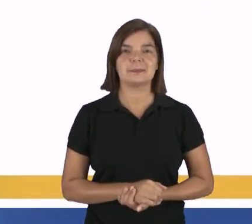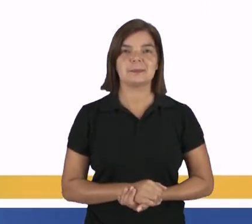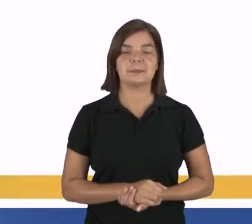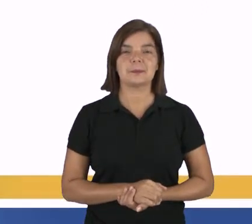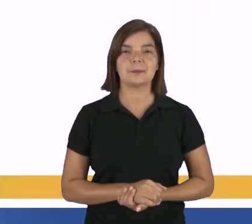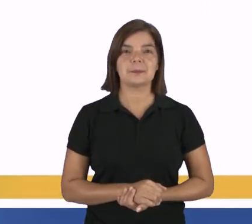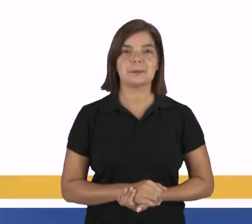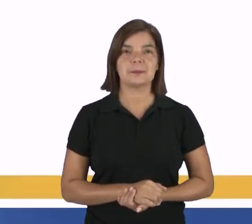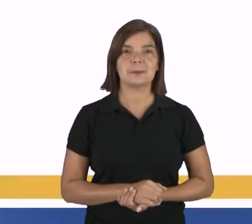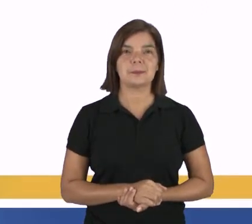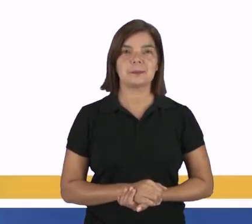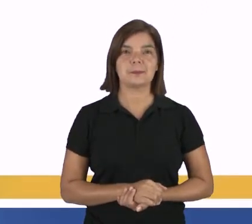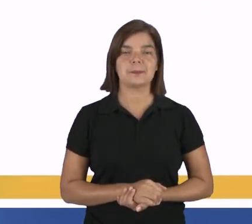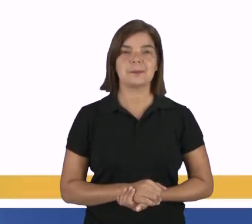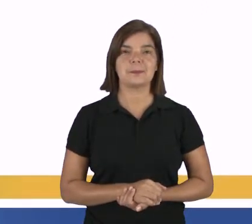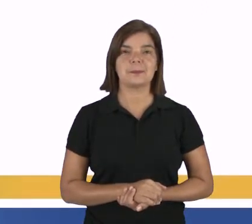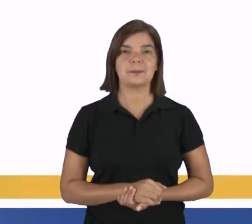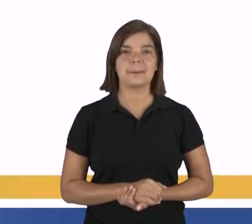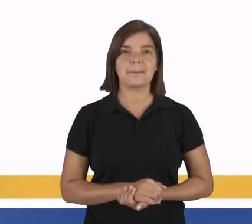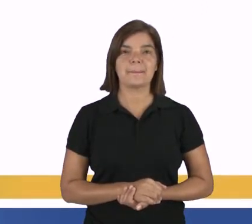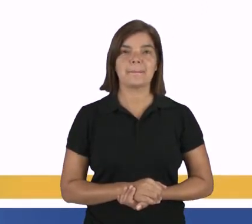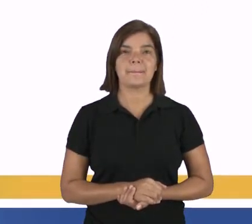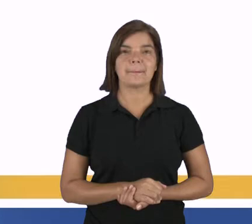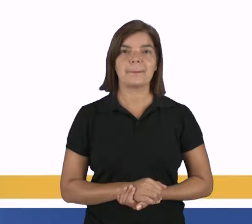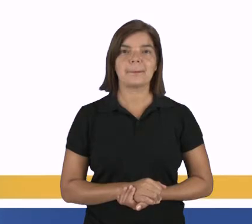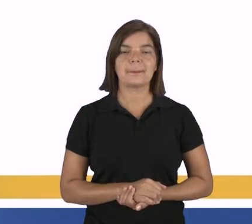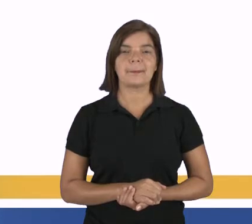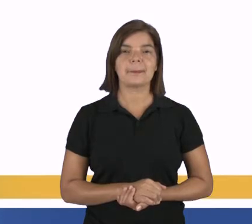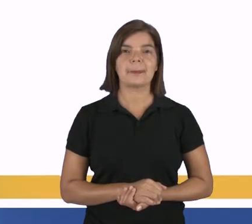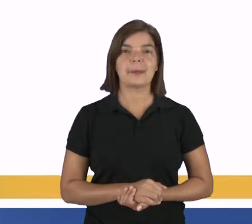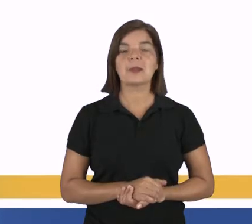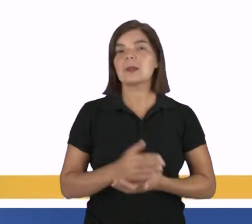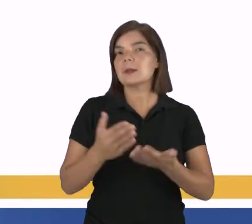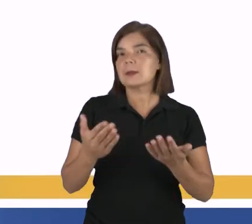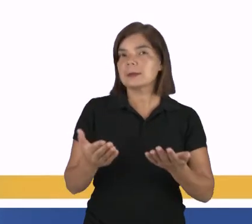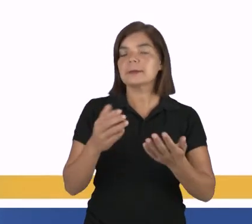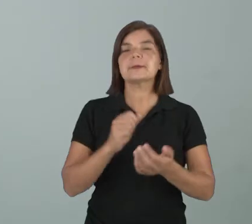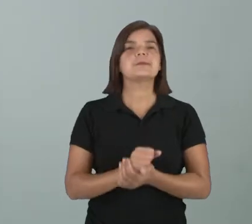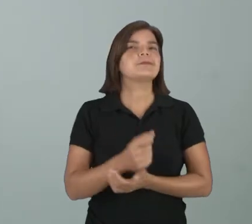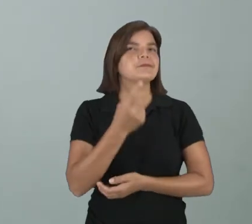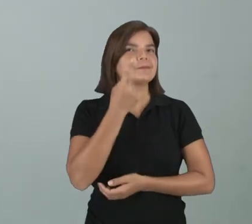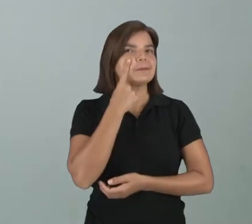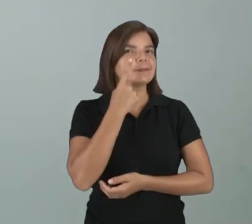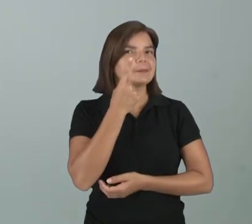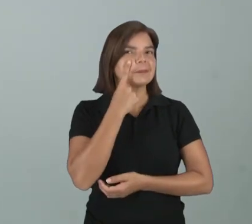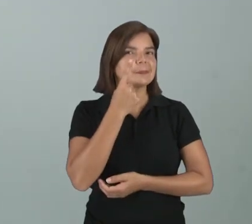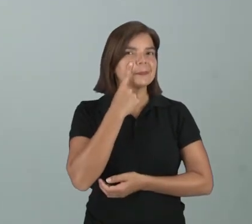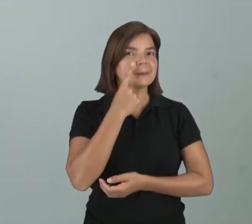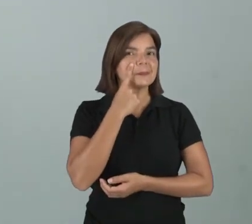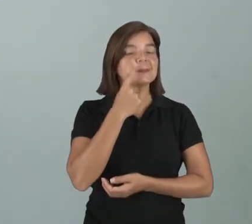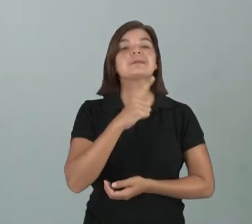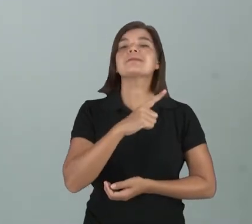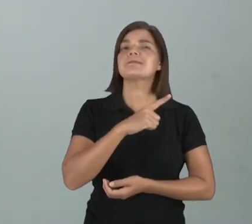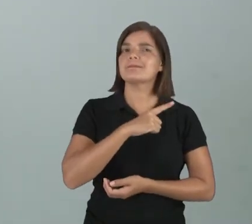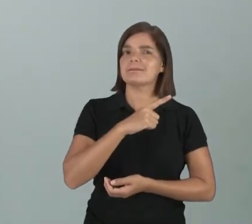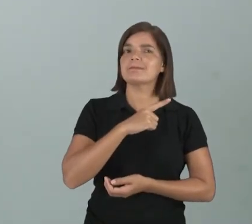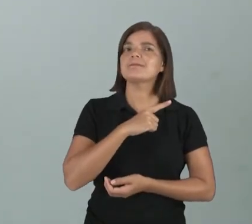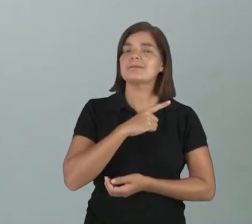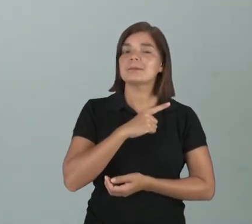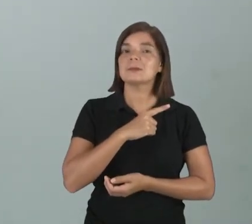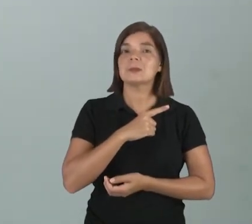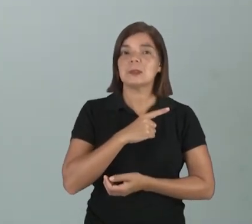Ou to finish the homework. Também pode ser. Então, gente, observa aqui que tem